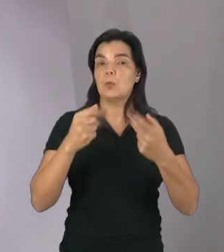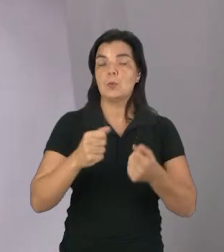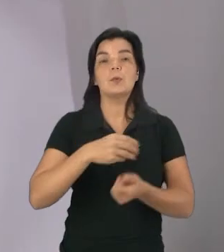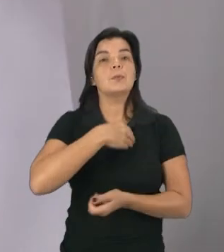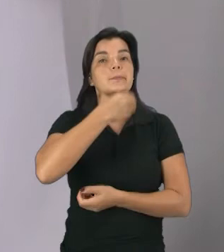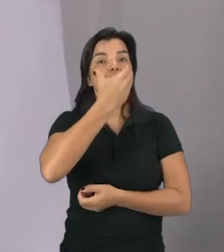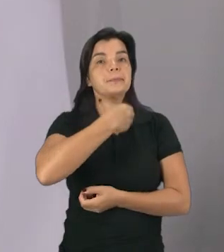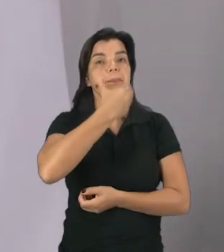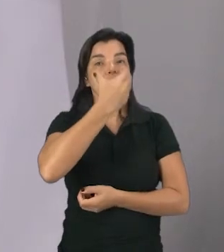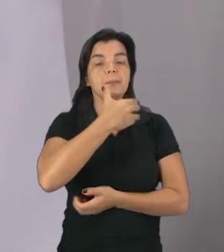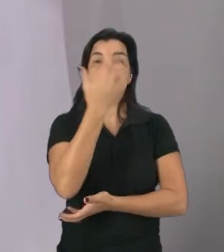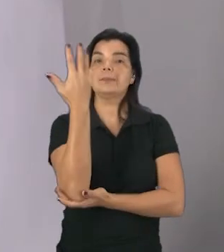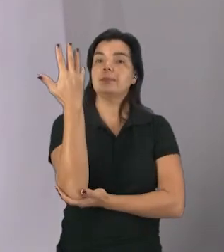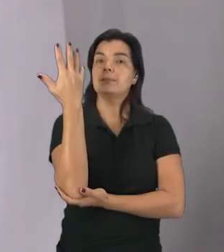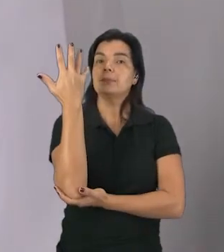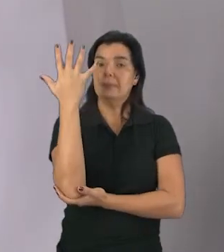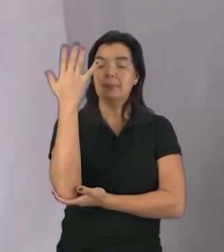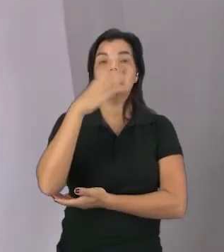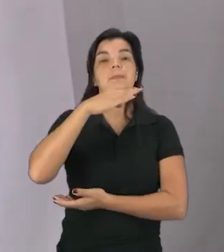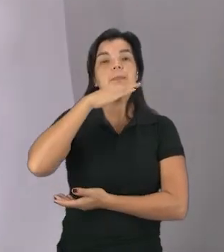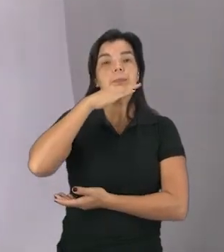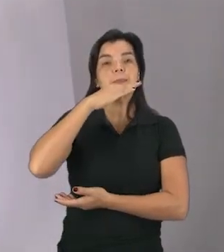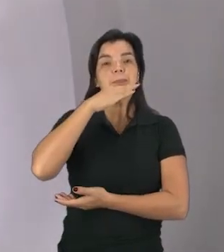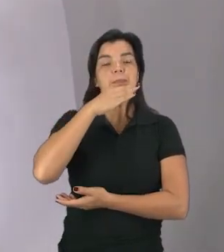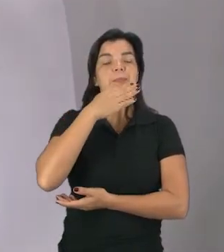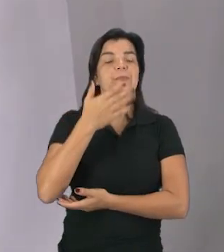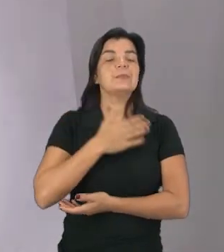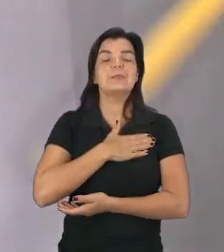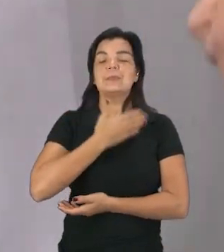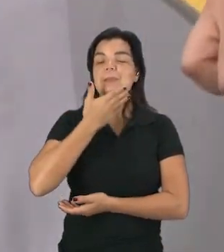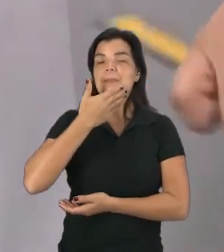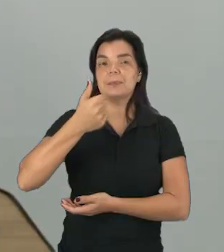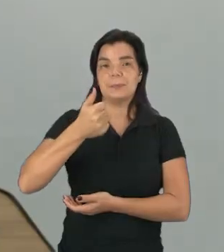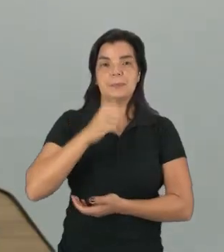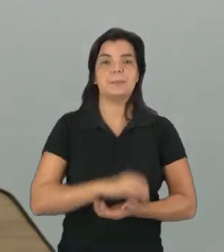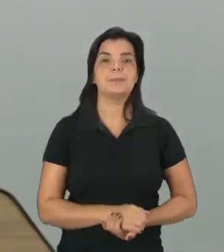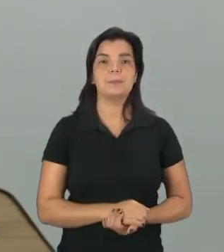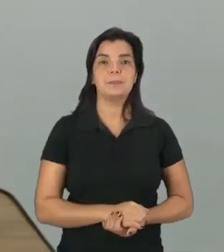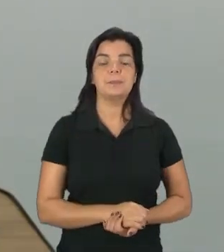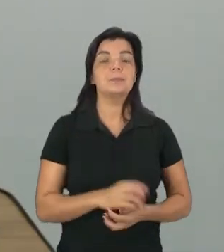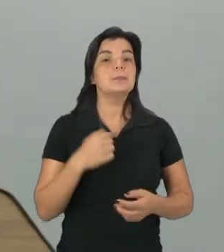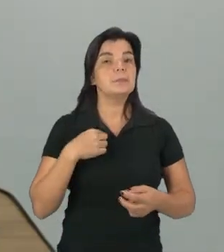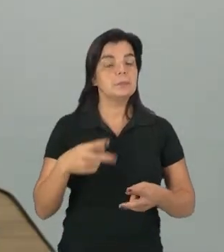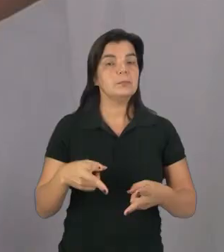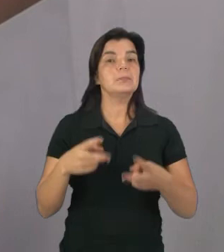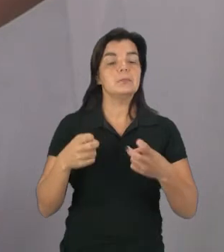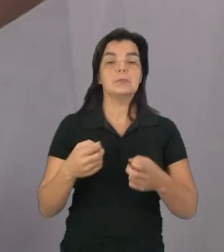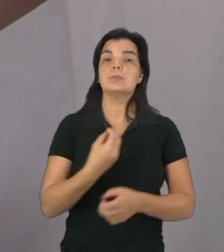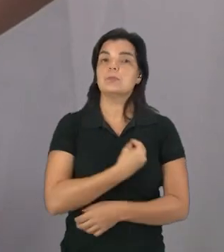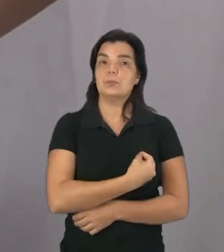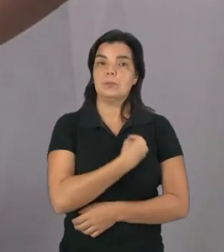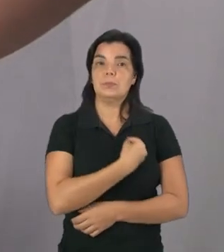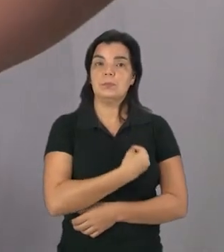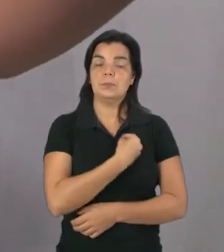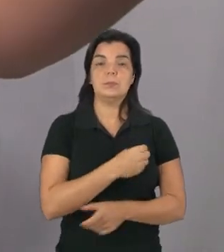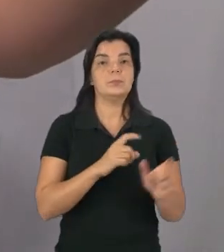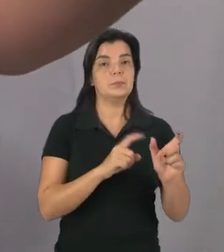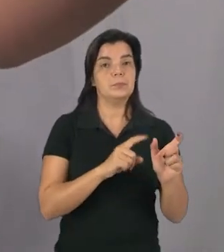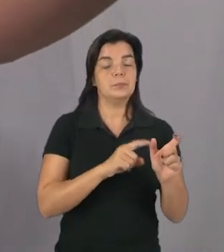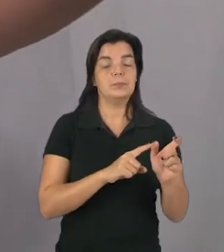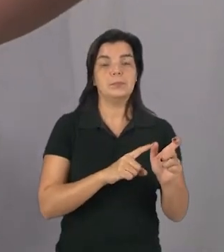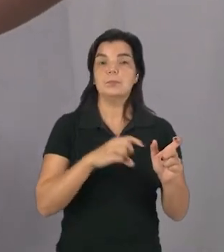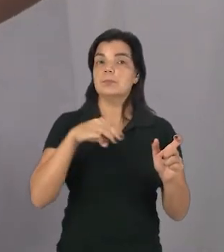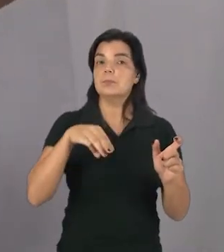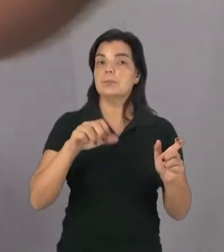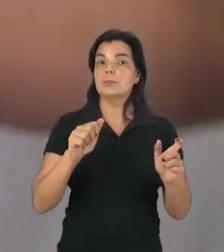as frutas, a manga é a minha preferida. Olha só, nós percebemos aqui a presença da palavra